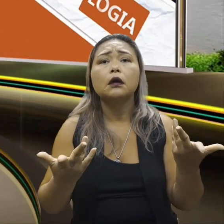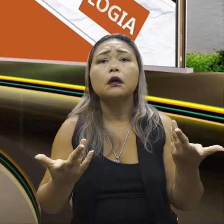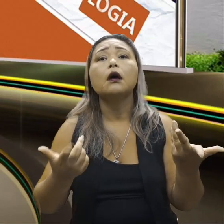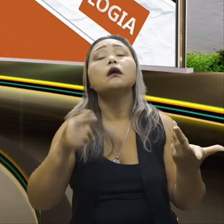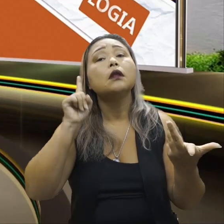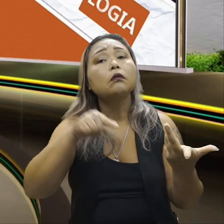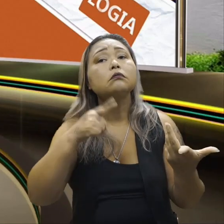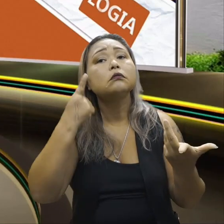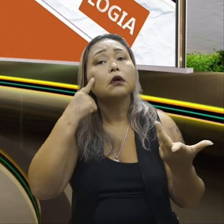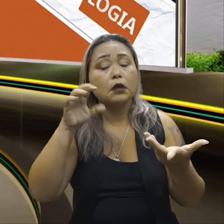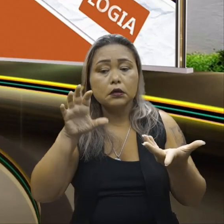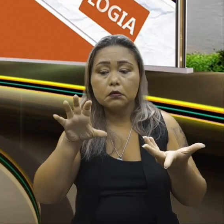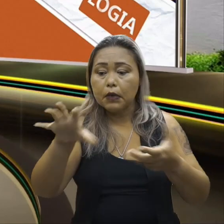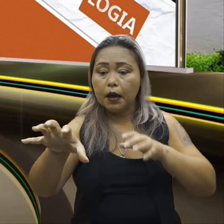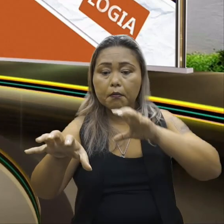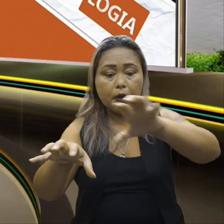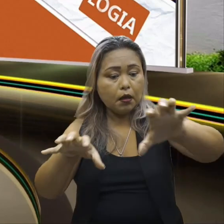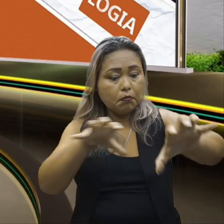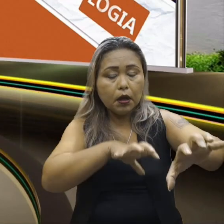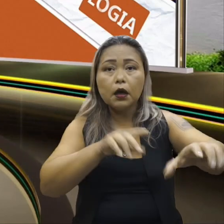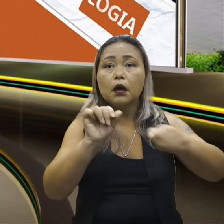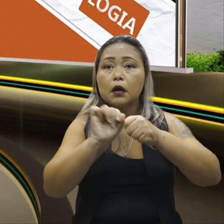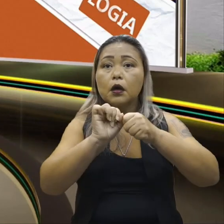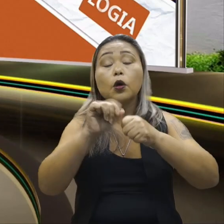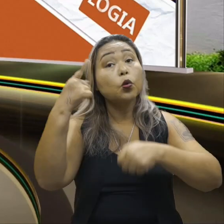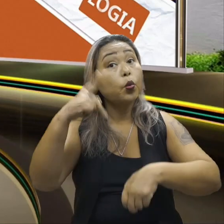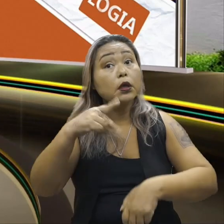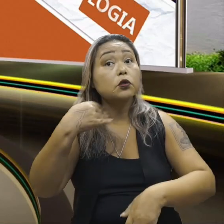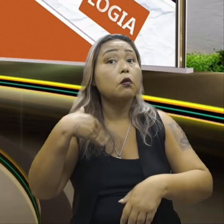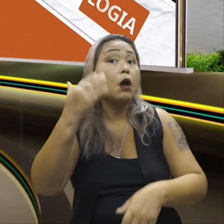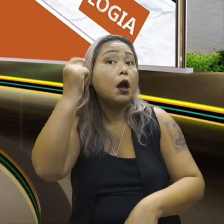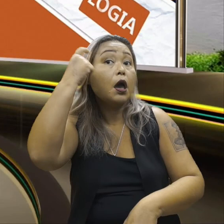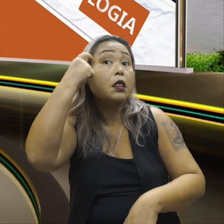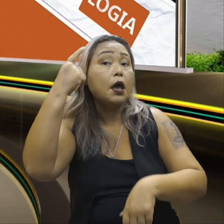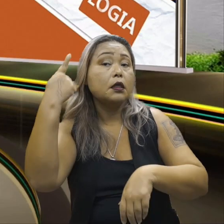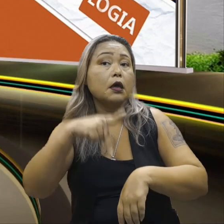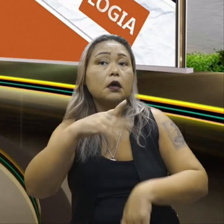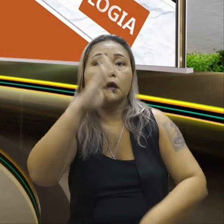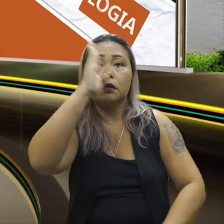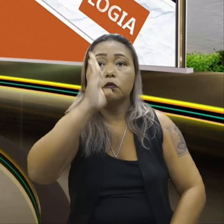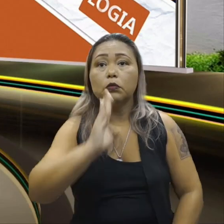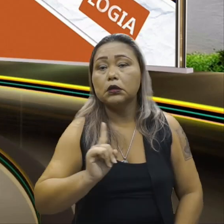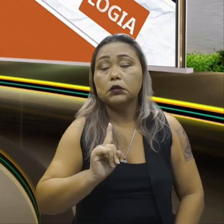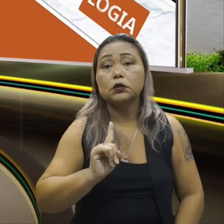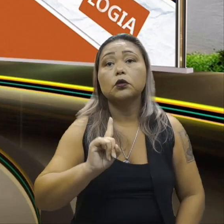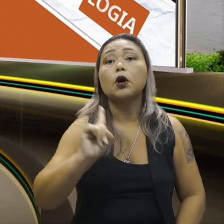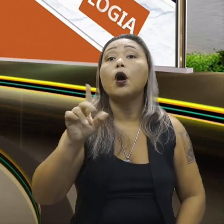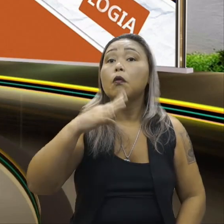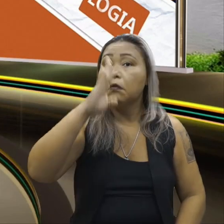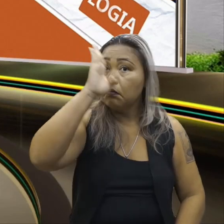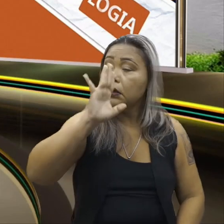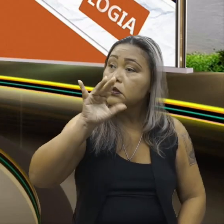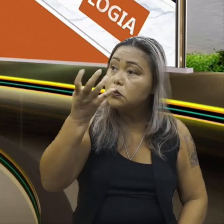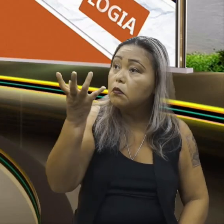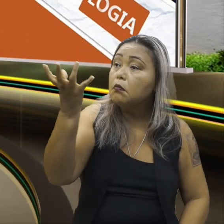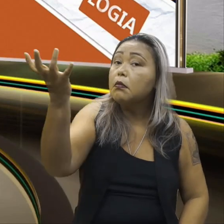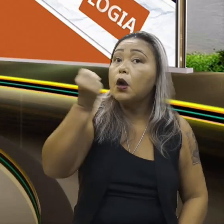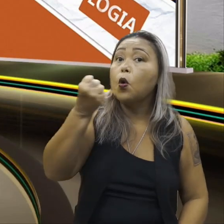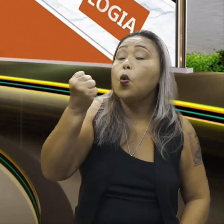de divisão dos poderes, gente, não é uma ideia só do Brasil, tá? O Brasil importou ela de fora, né? É